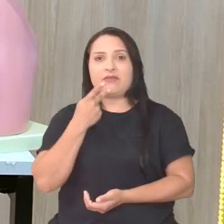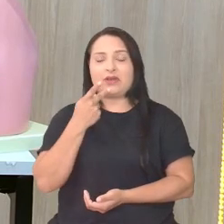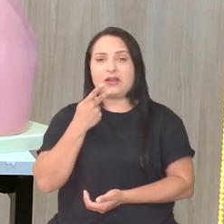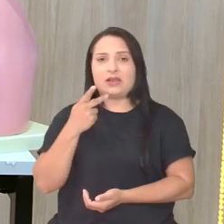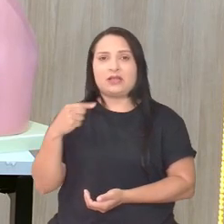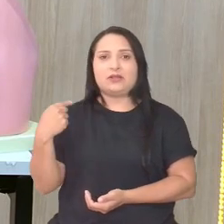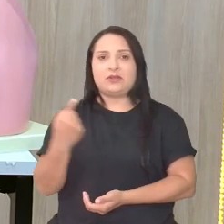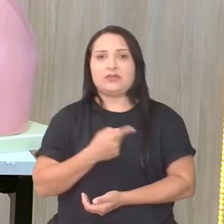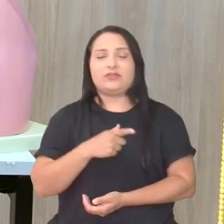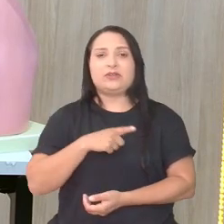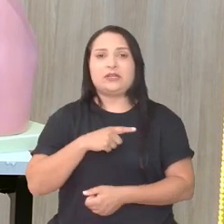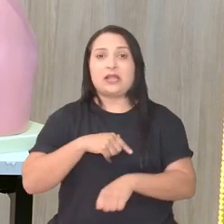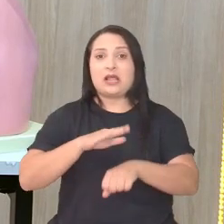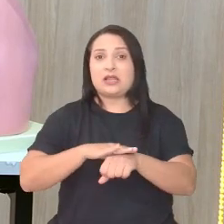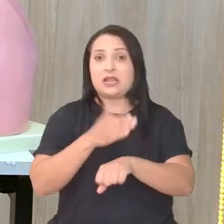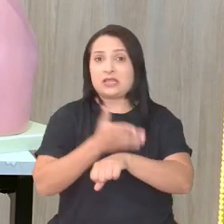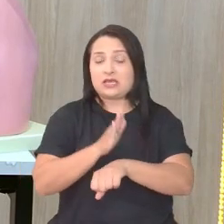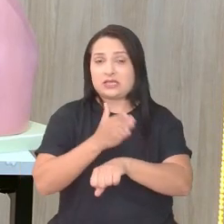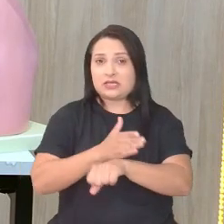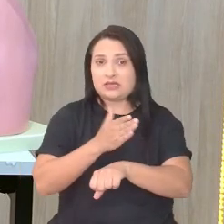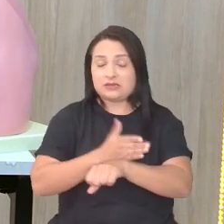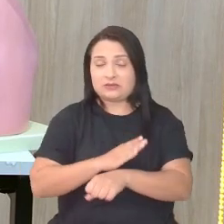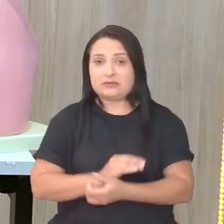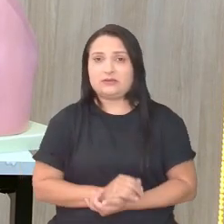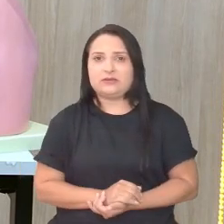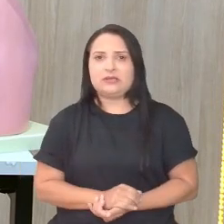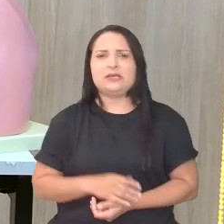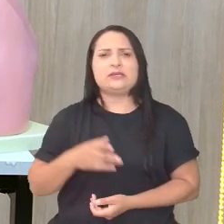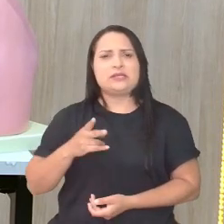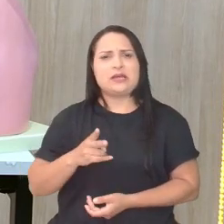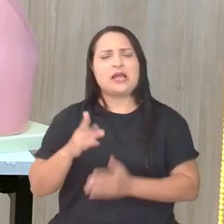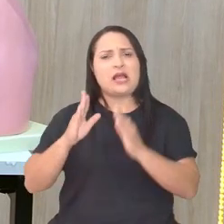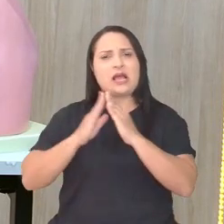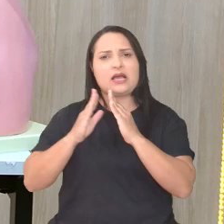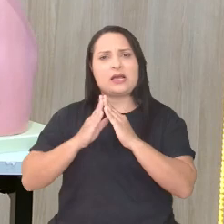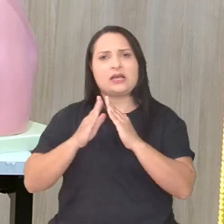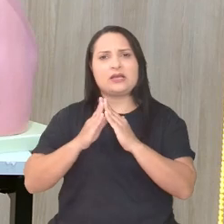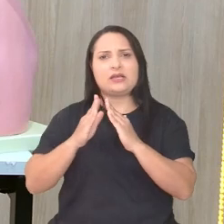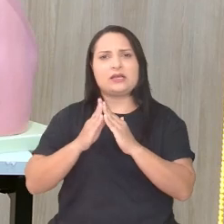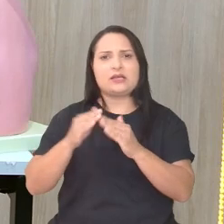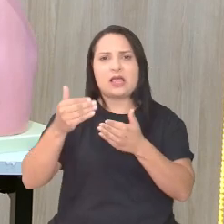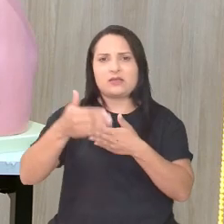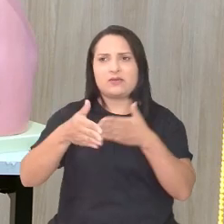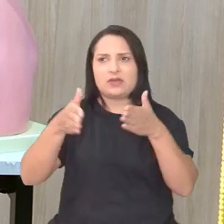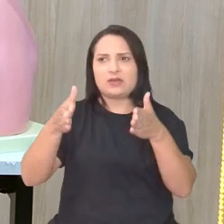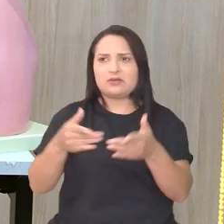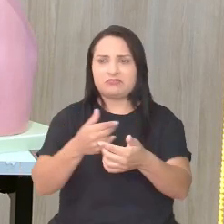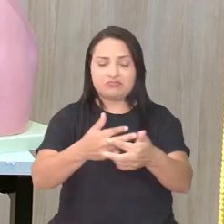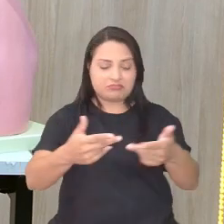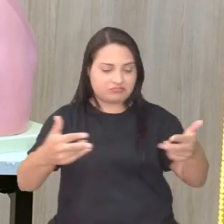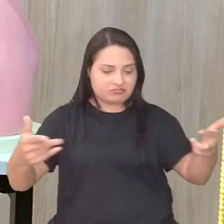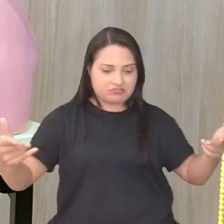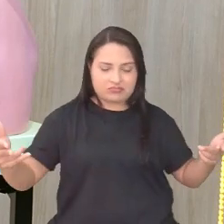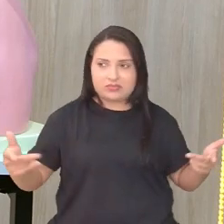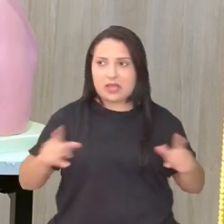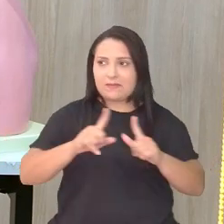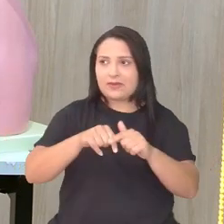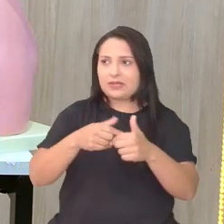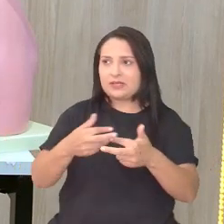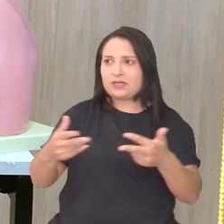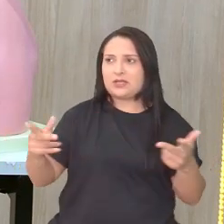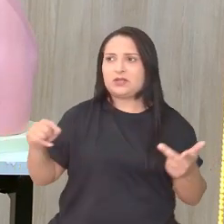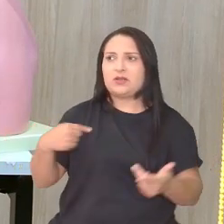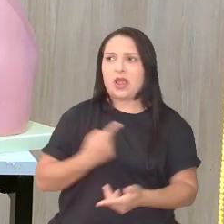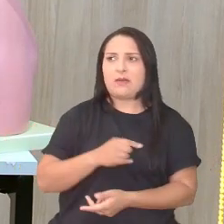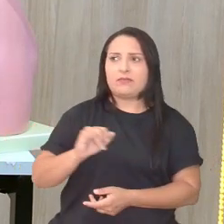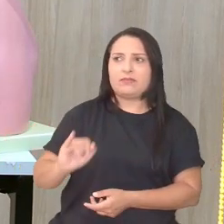que a gente teria uma mão na massa. Eu vou dizer a vocês que sempre tem em casa uma caixinha com trecos, né? A gente diz com materiais que a gente vai